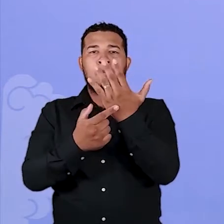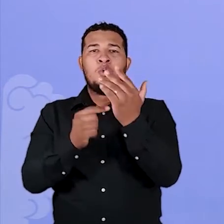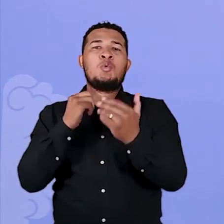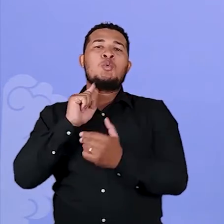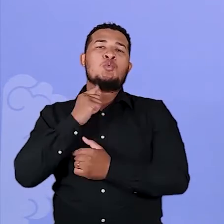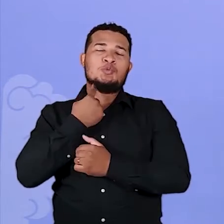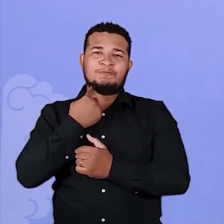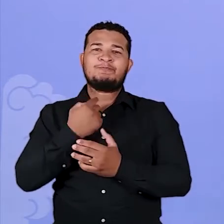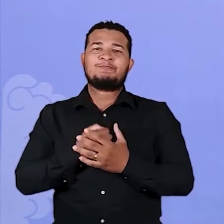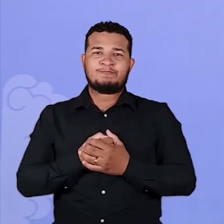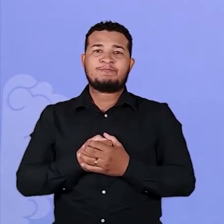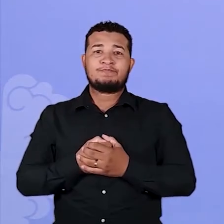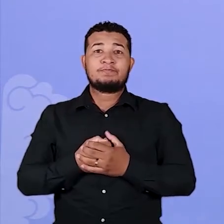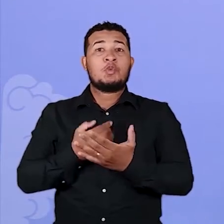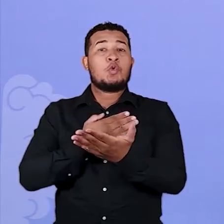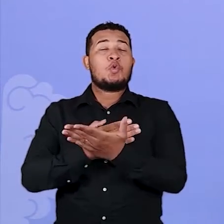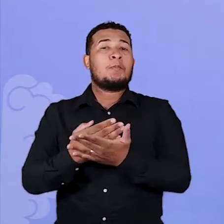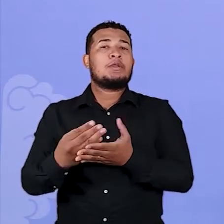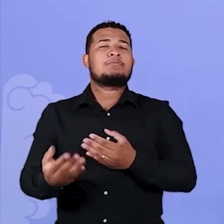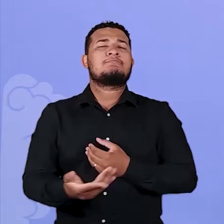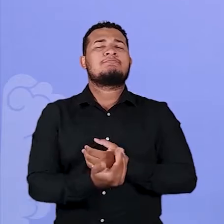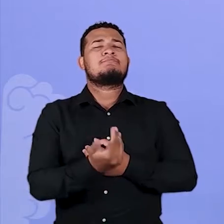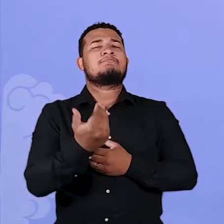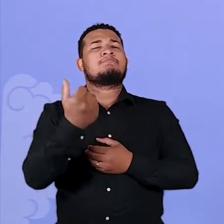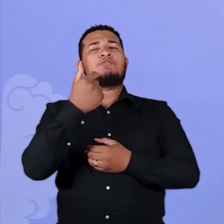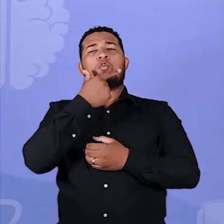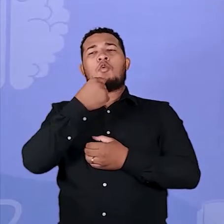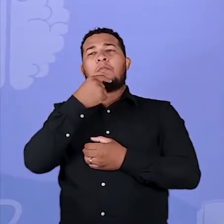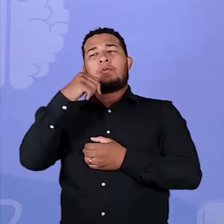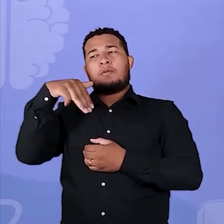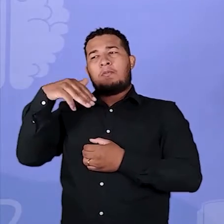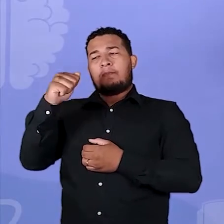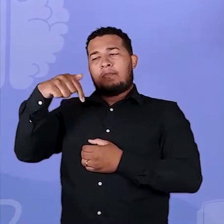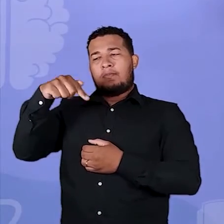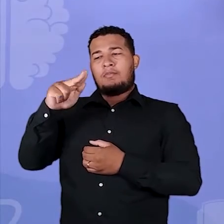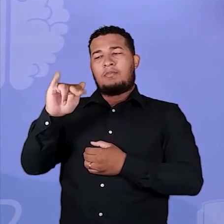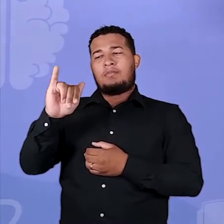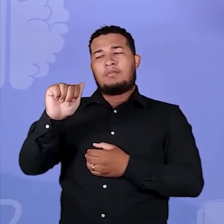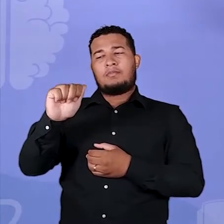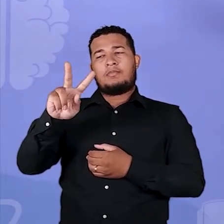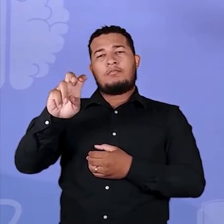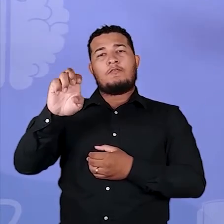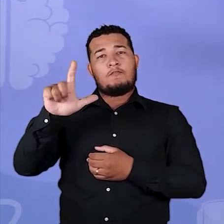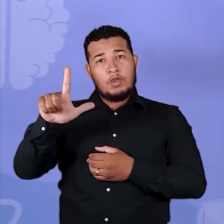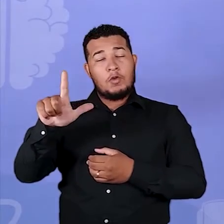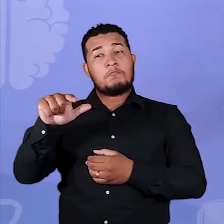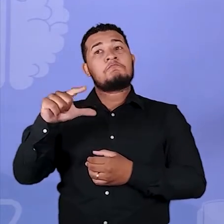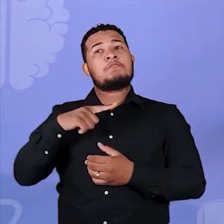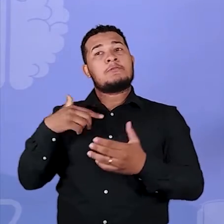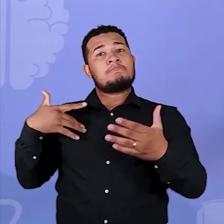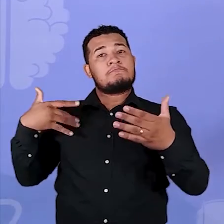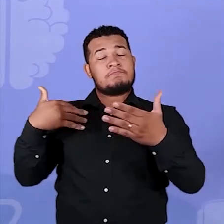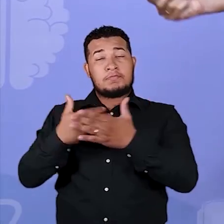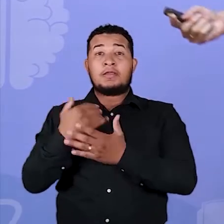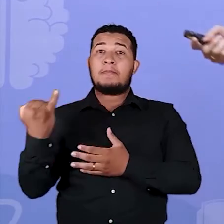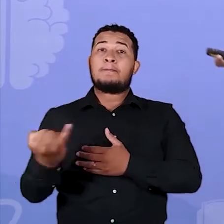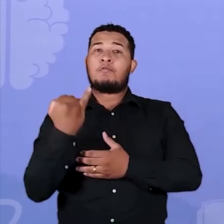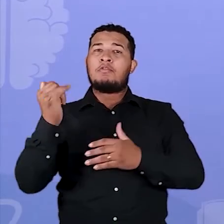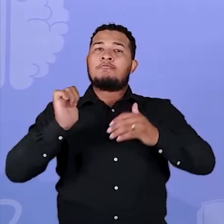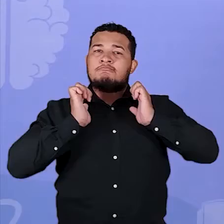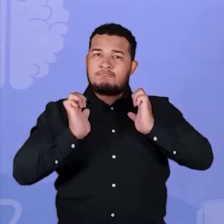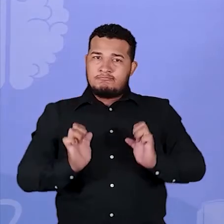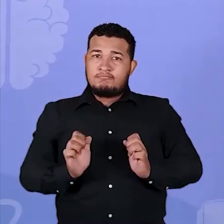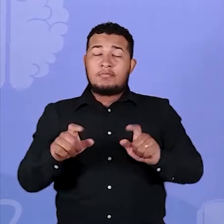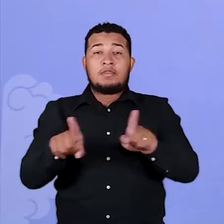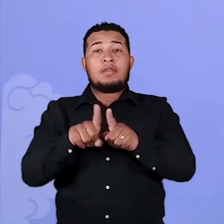sujas na filosofia, que começa lá com Maquiavel e que ele ganha uma grande importância, tanto ética